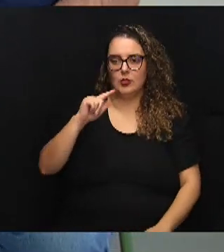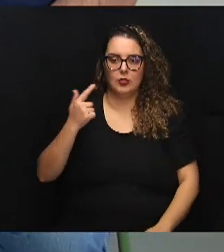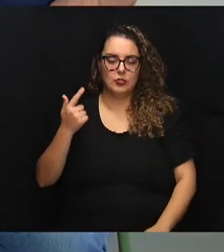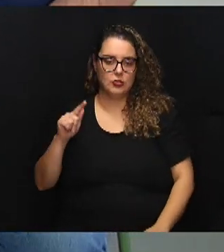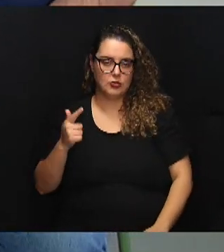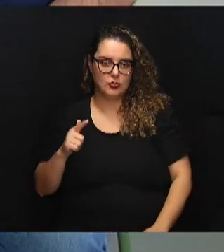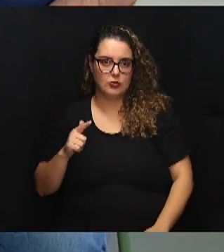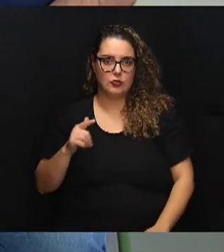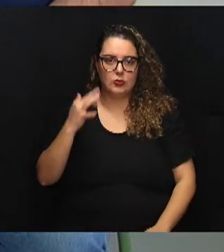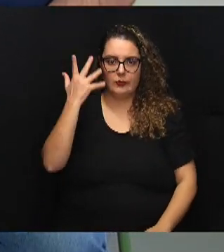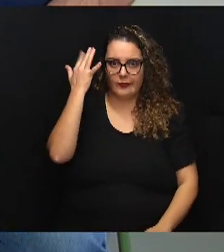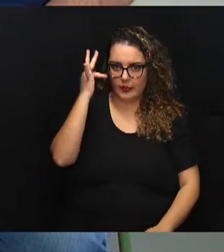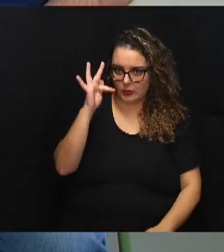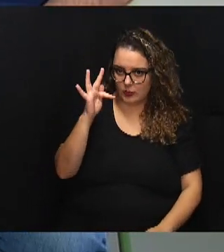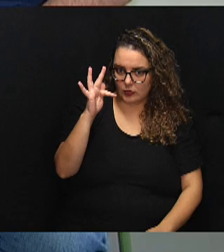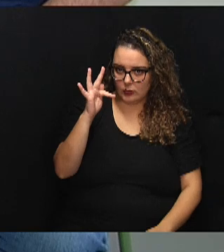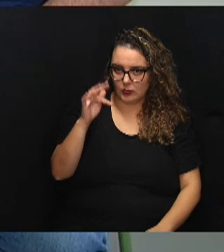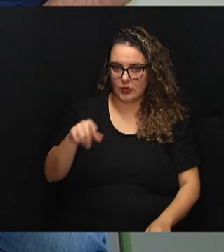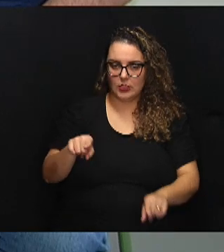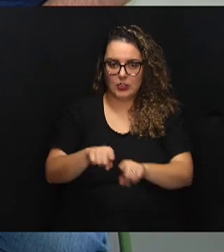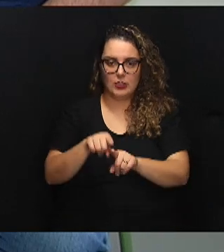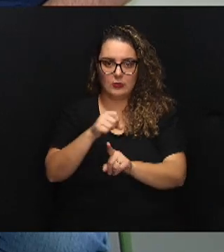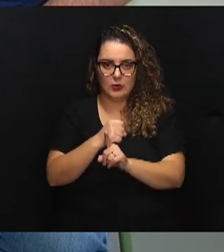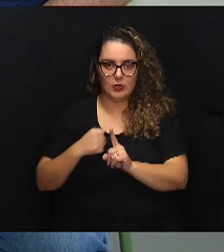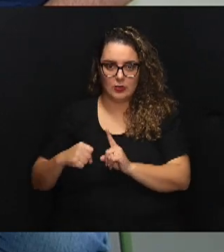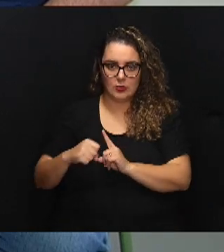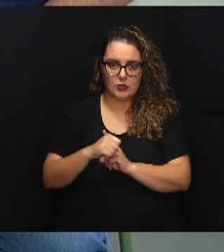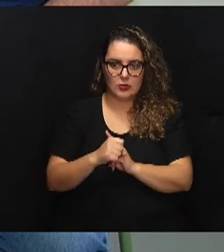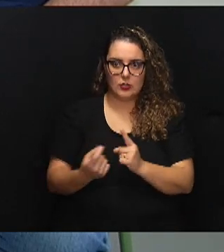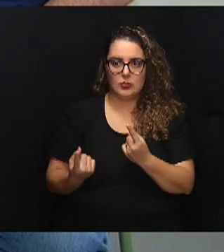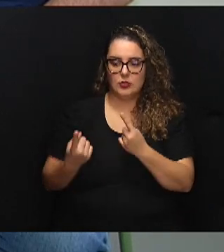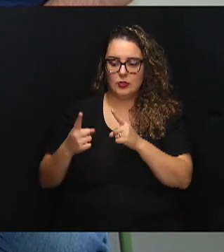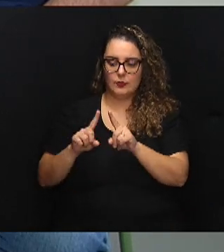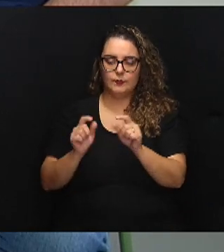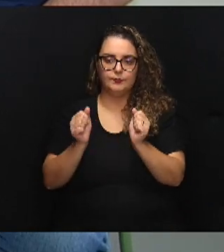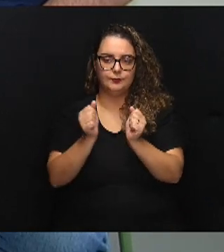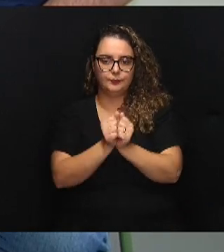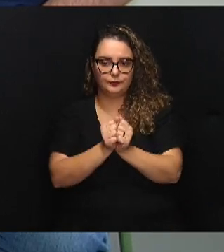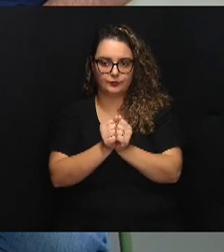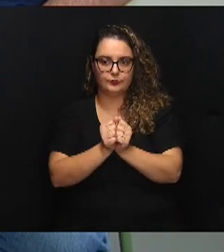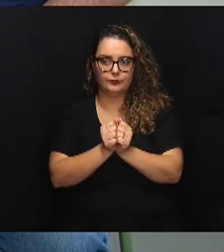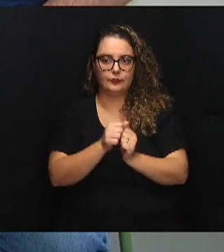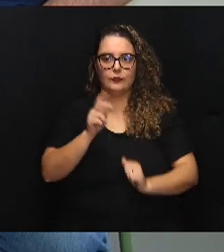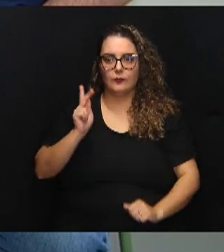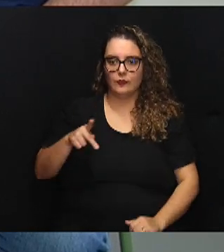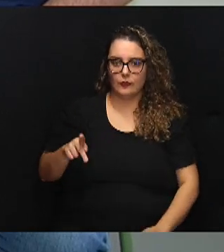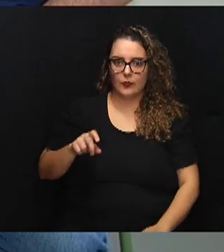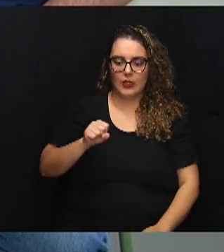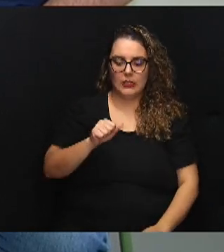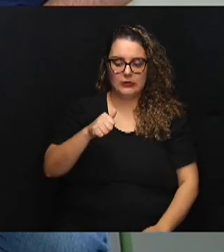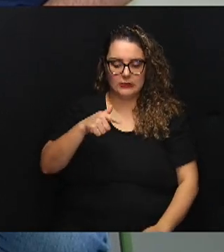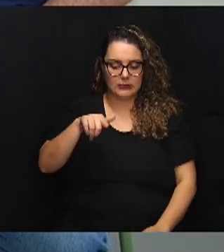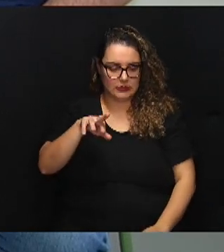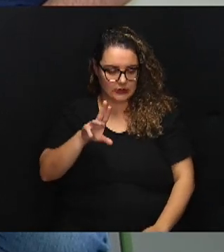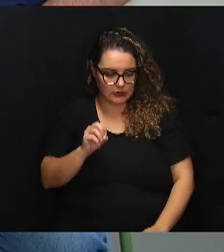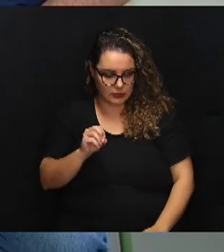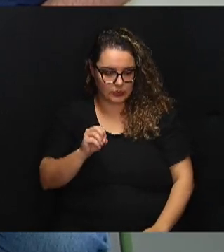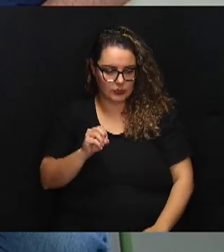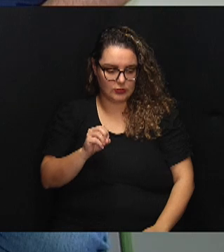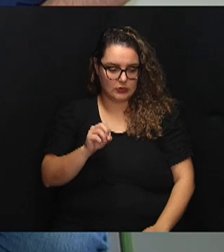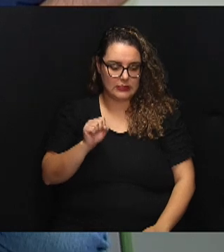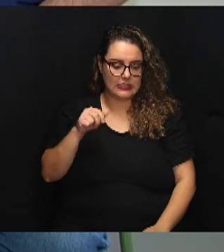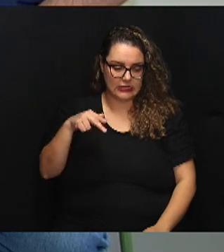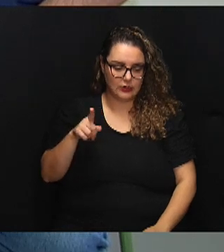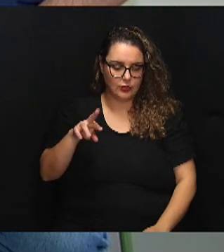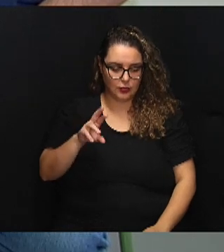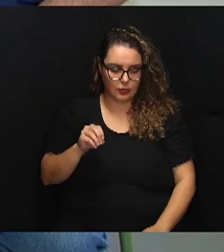Geografia, Filosofia e Sociologia. Estou aqui com o professor Sandro, que é